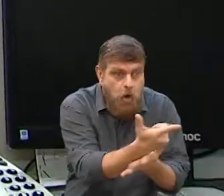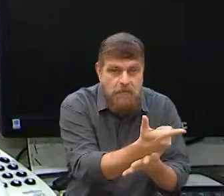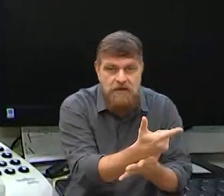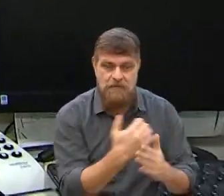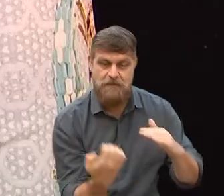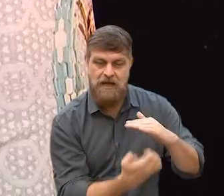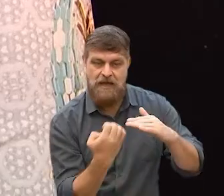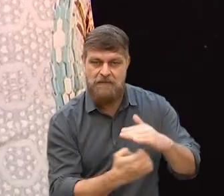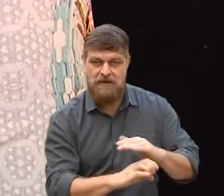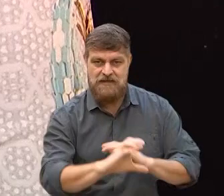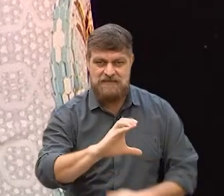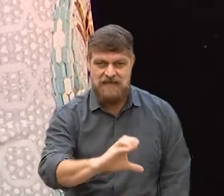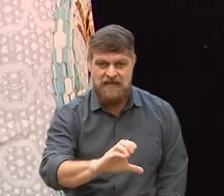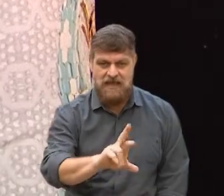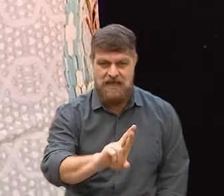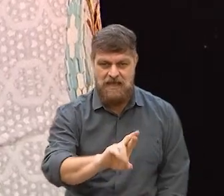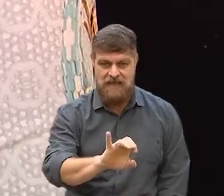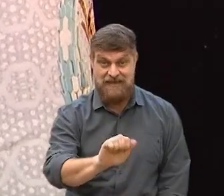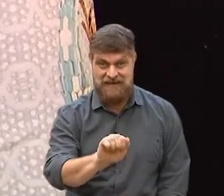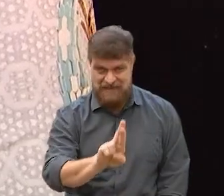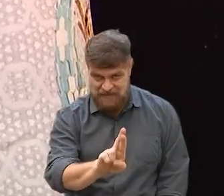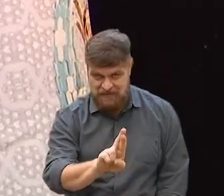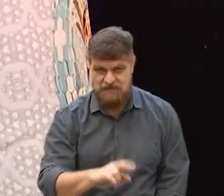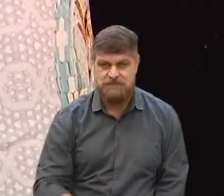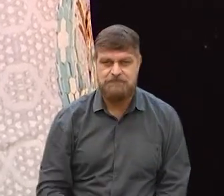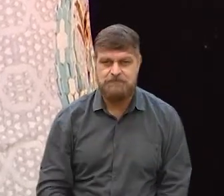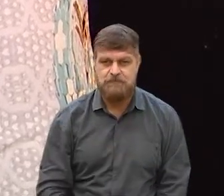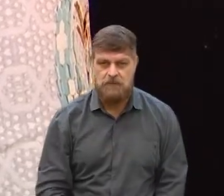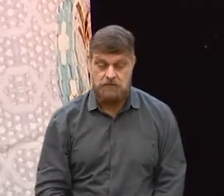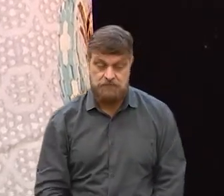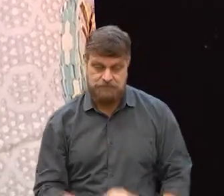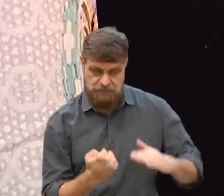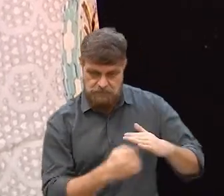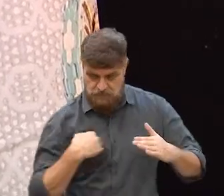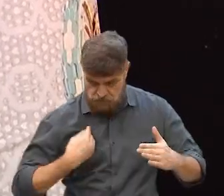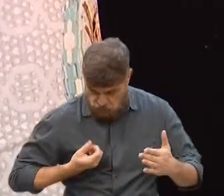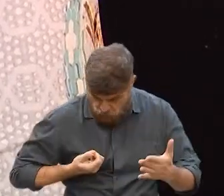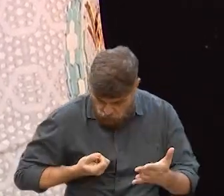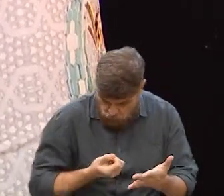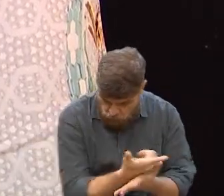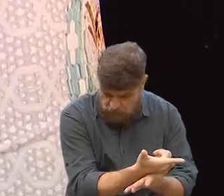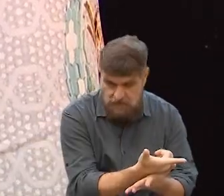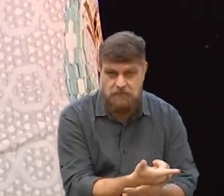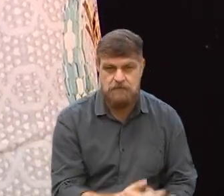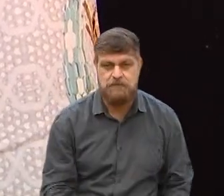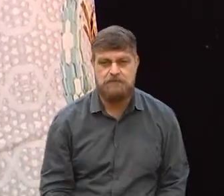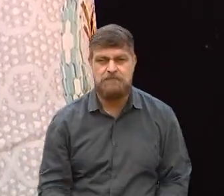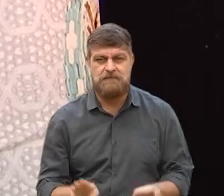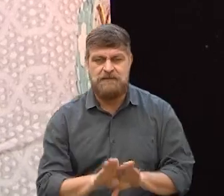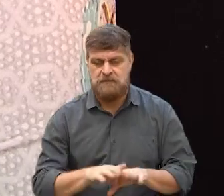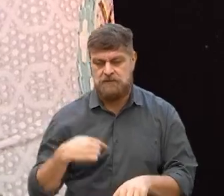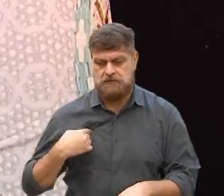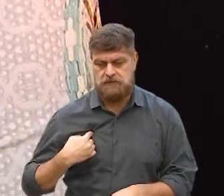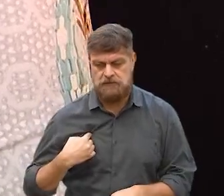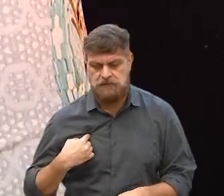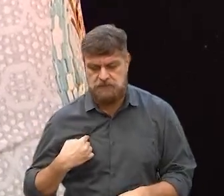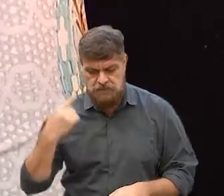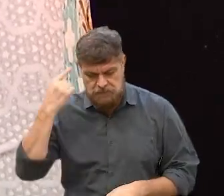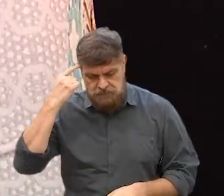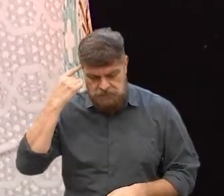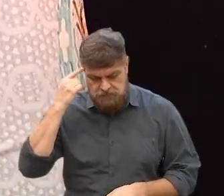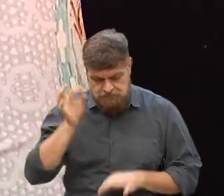e poucos anos atrás, 23 anos, 22 anos atrás. Nesse meio tempo eu acabei